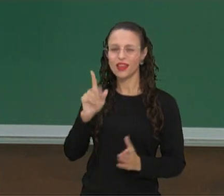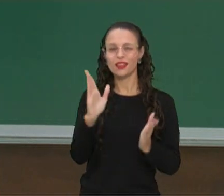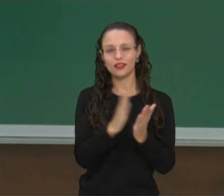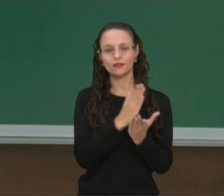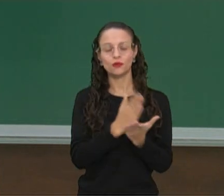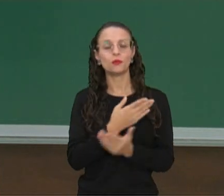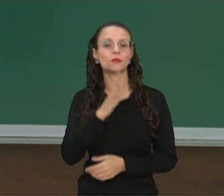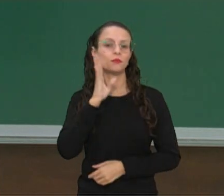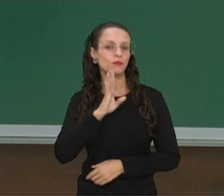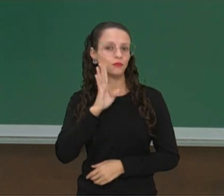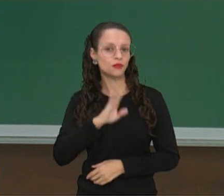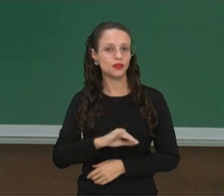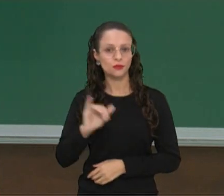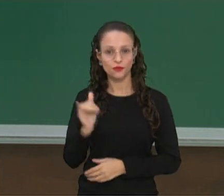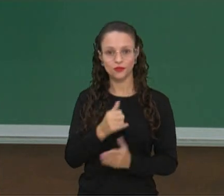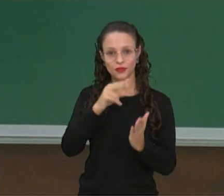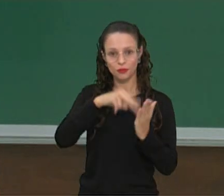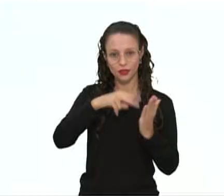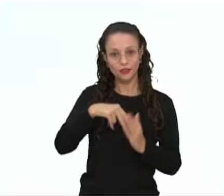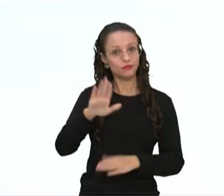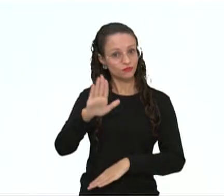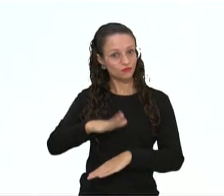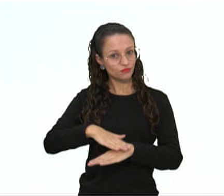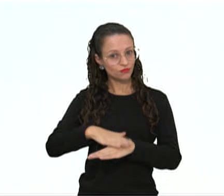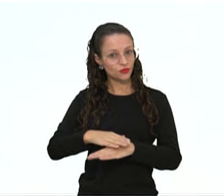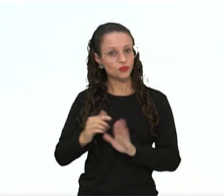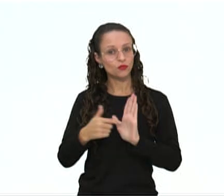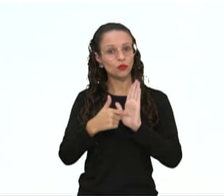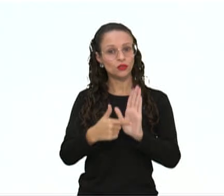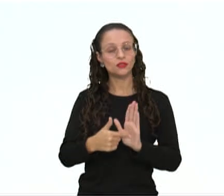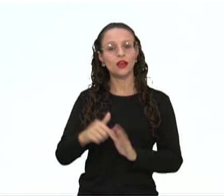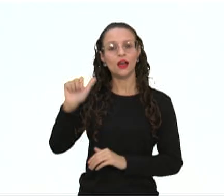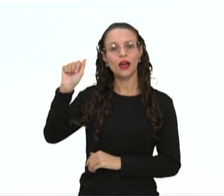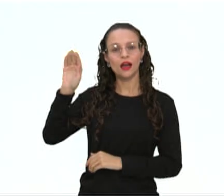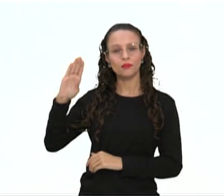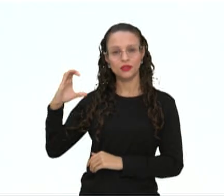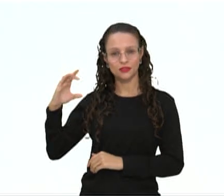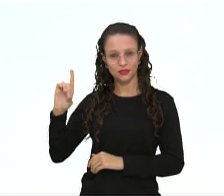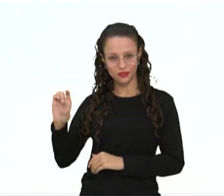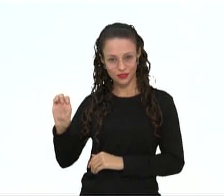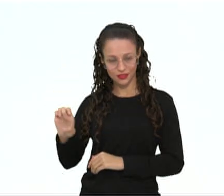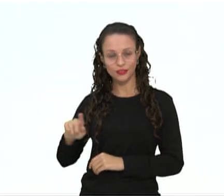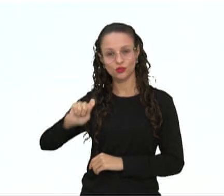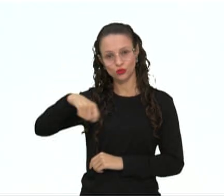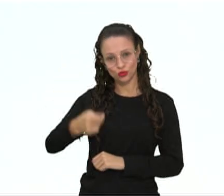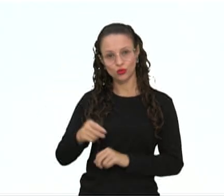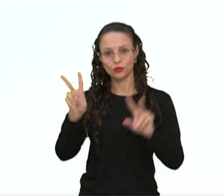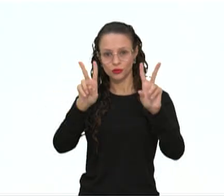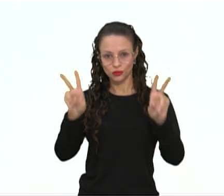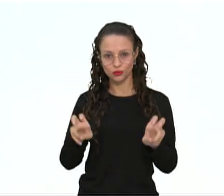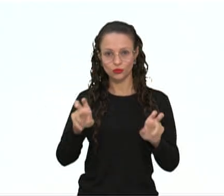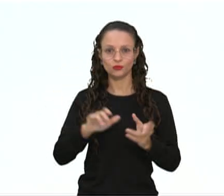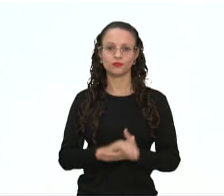bem legal aí para ler. E daqui a pouquinho eu passo para vocês as alternativas sobre esse assunto.